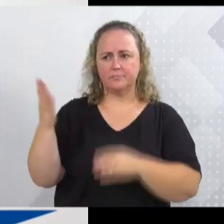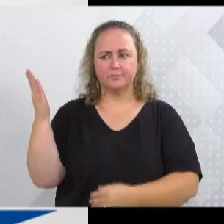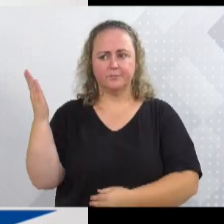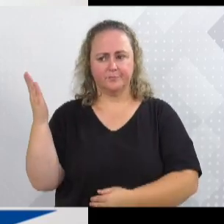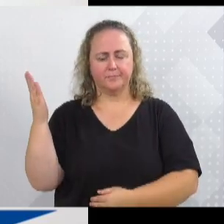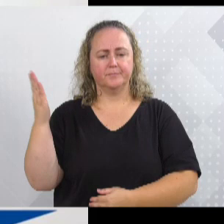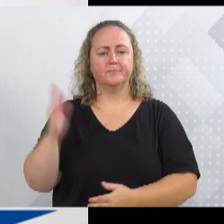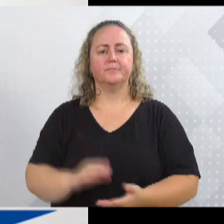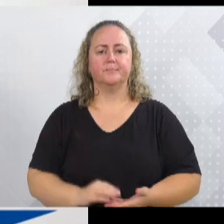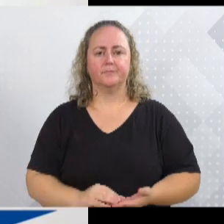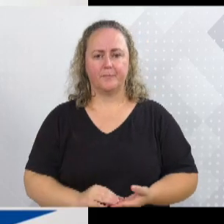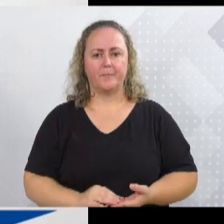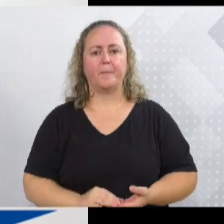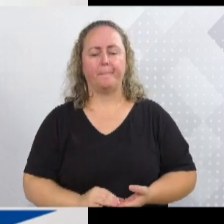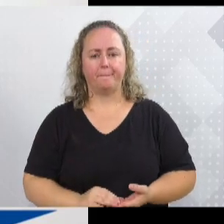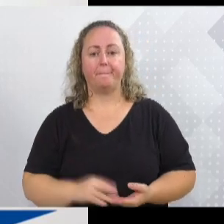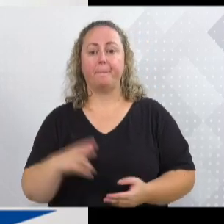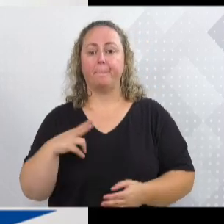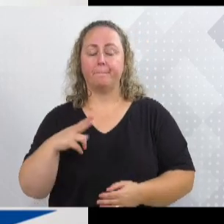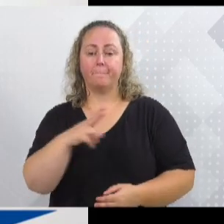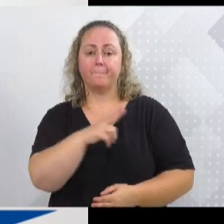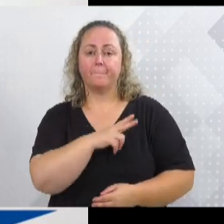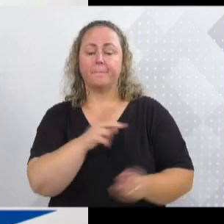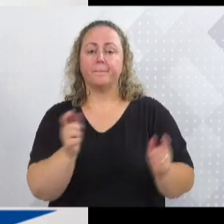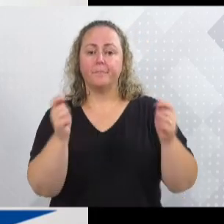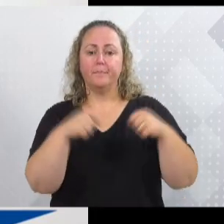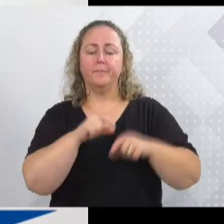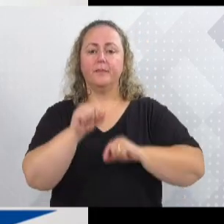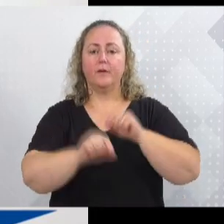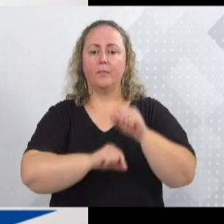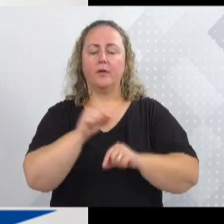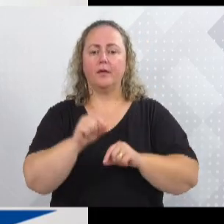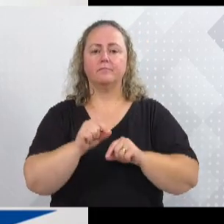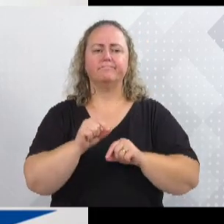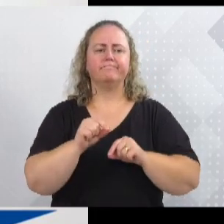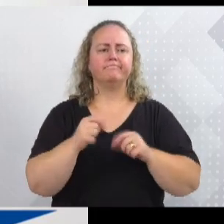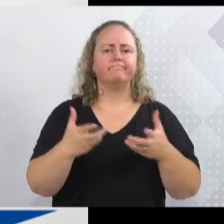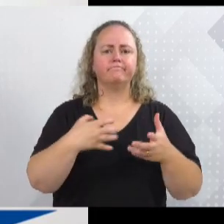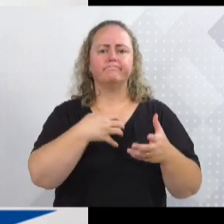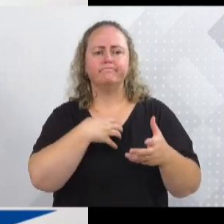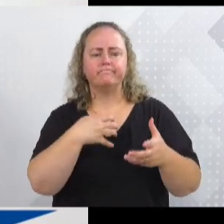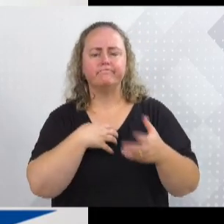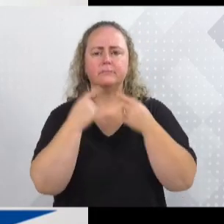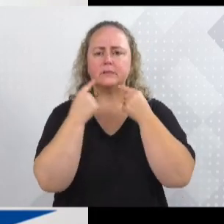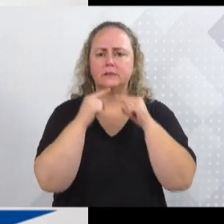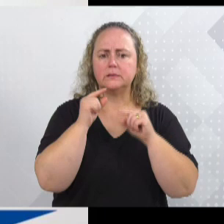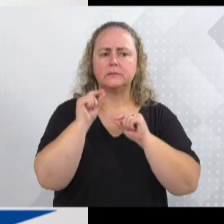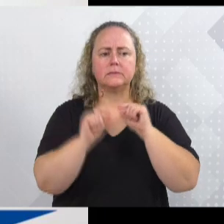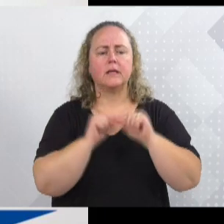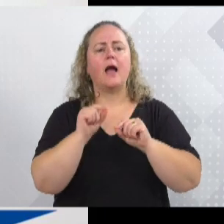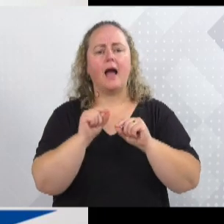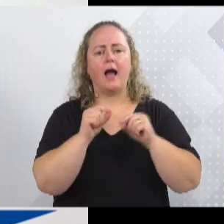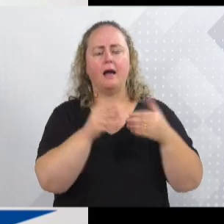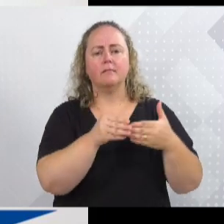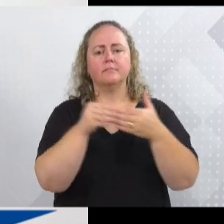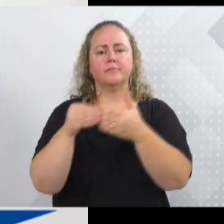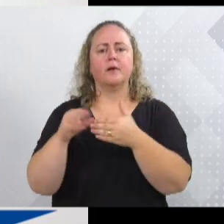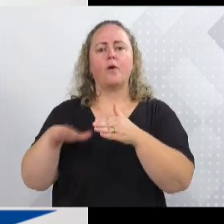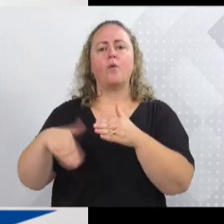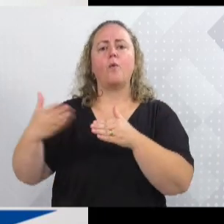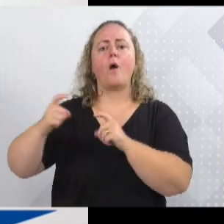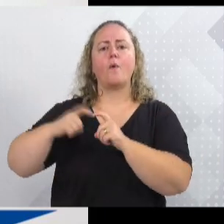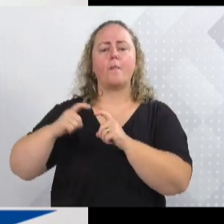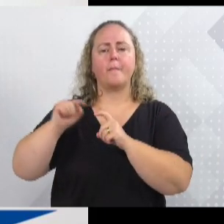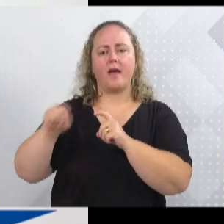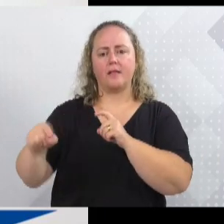então, o paciente ele vai ser indicado de acordo com a queixa que ele reportar lá no atendimento inicial, no acolhimento